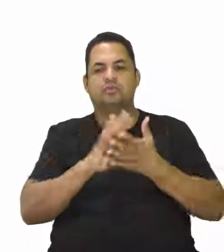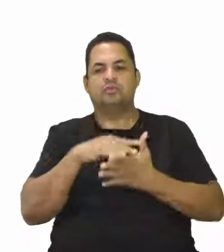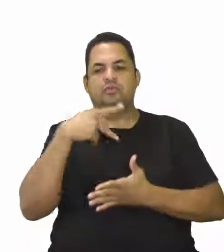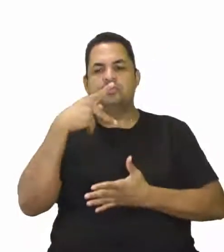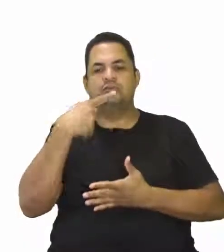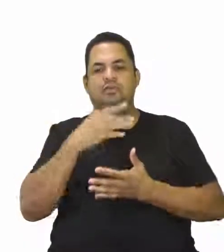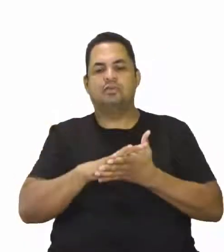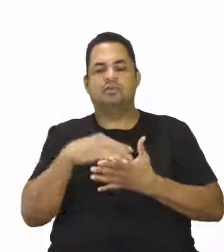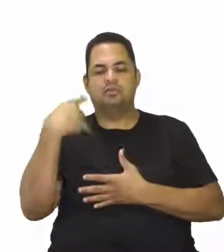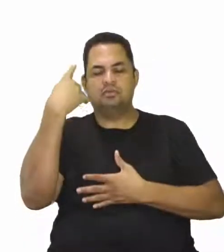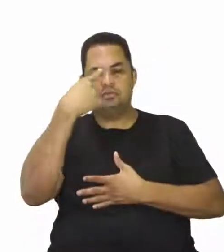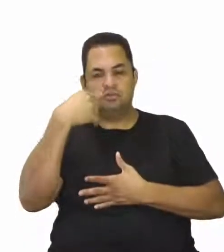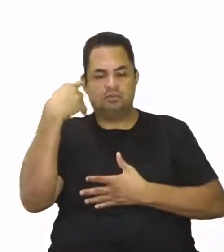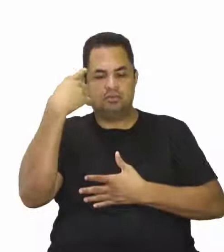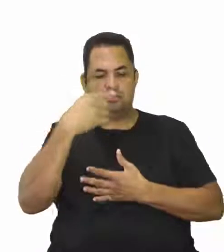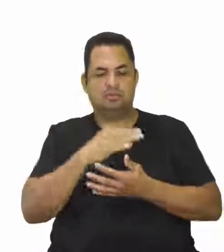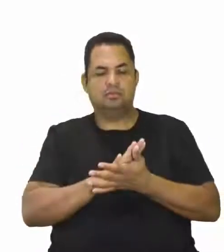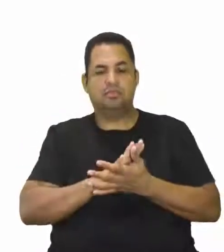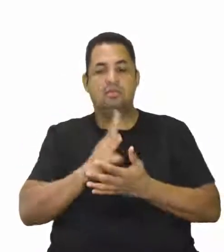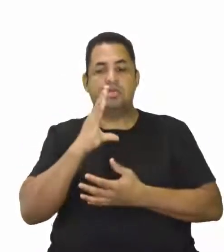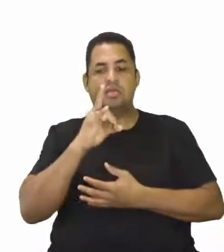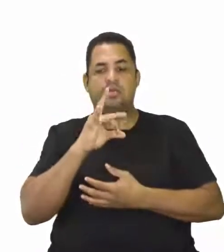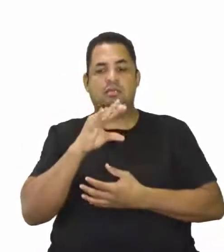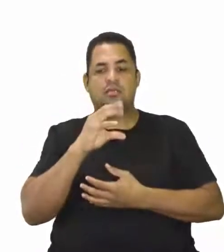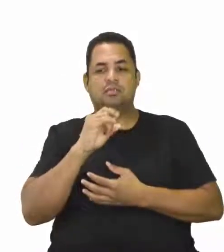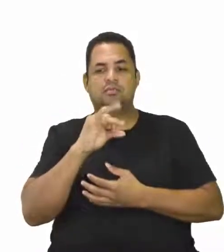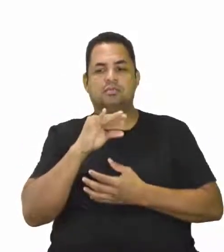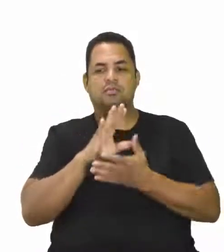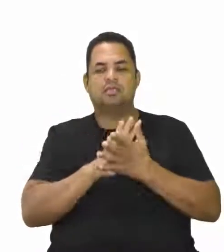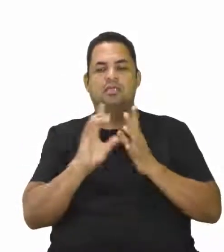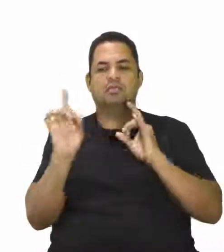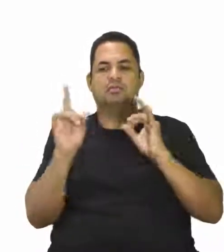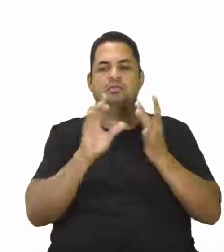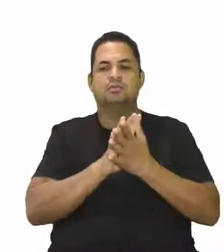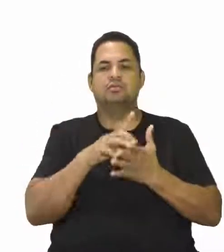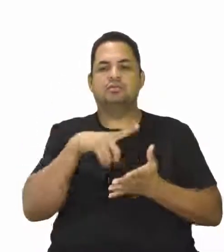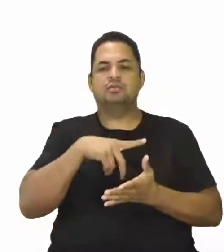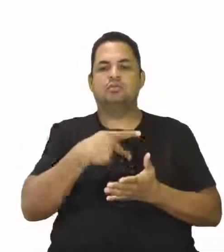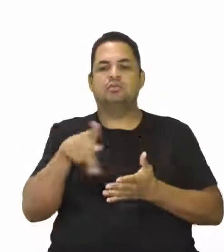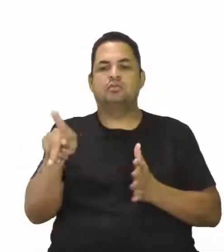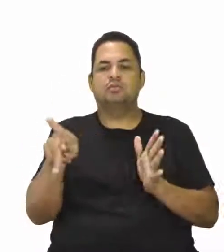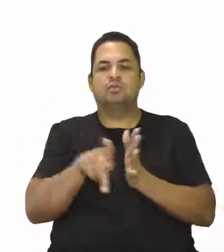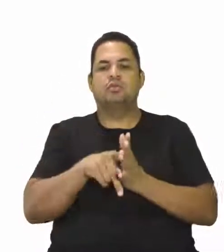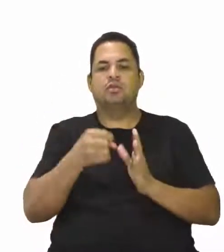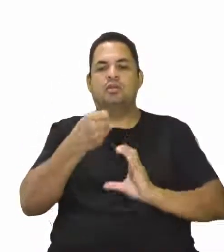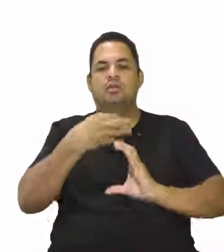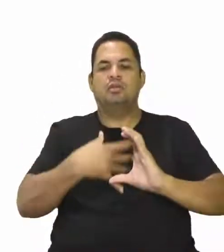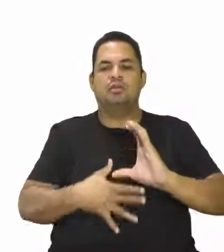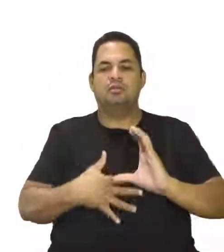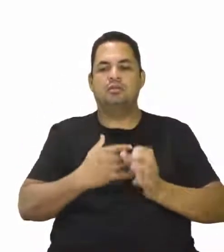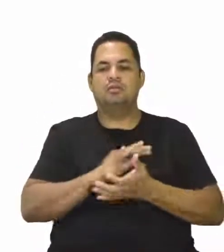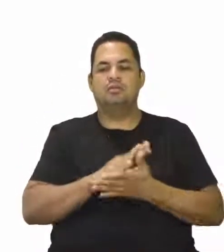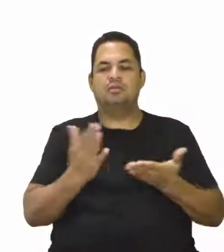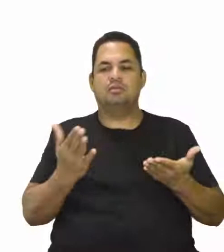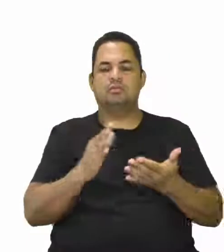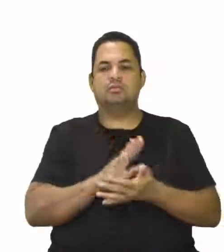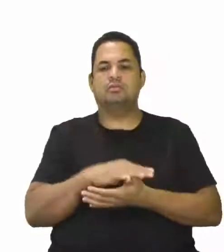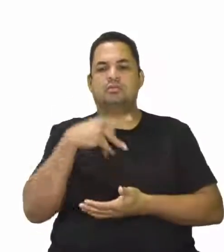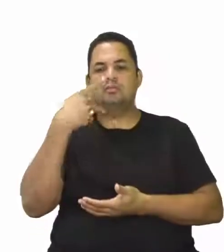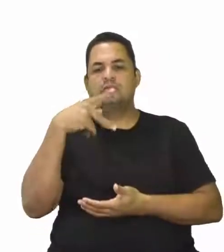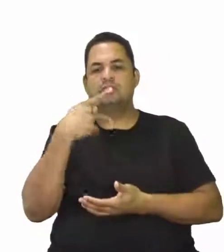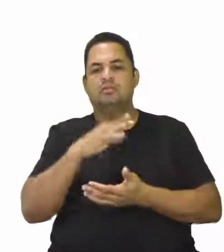falam espanhol, todos falam castelhano, cada um com a sua característica. Ou eu não falo espanhol,